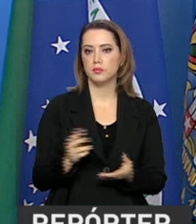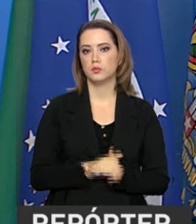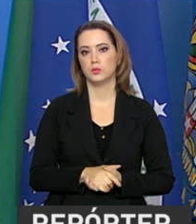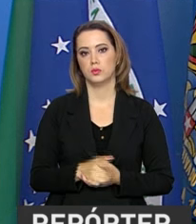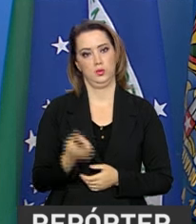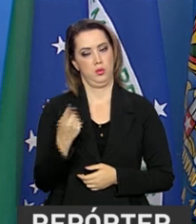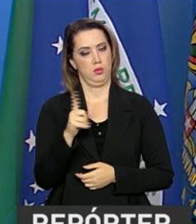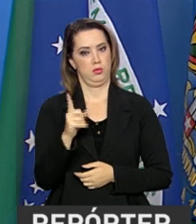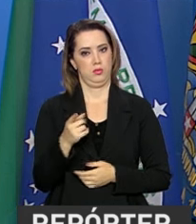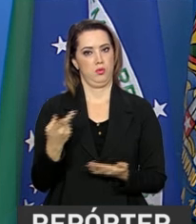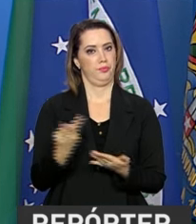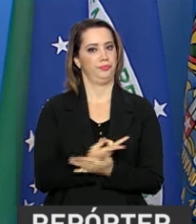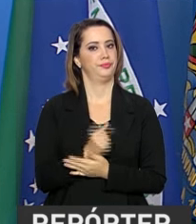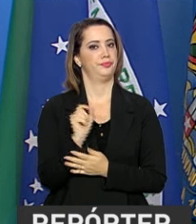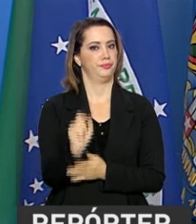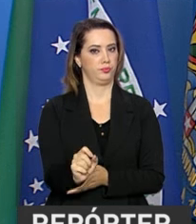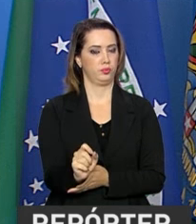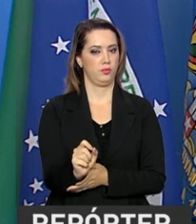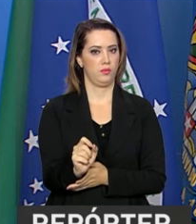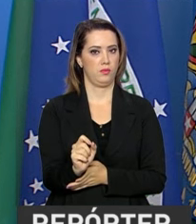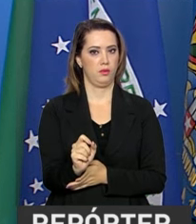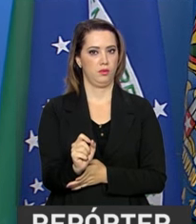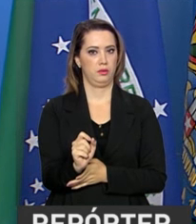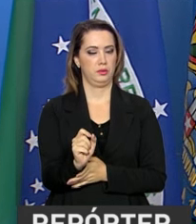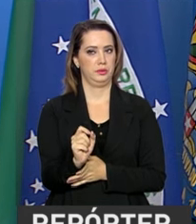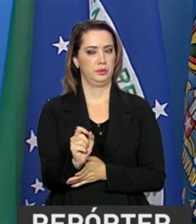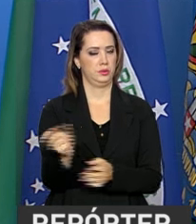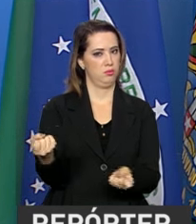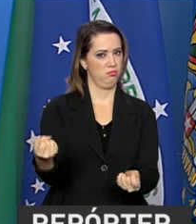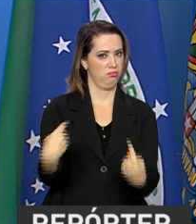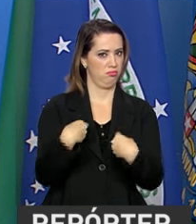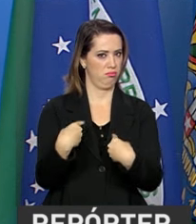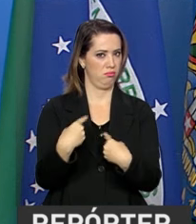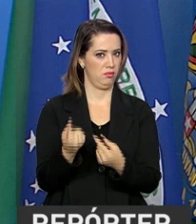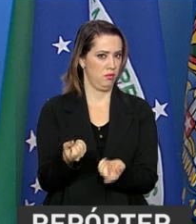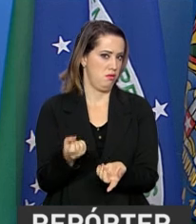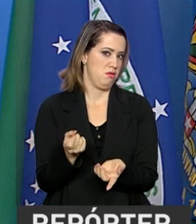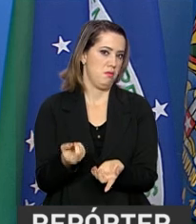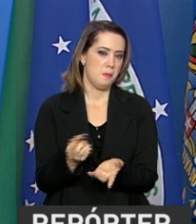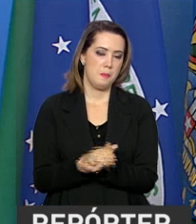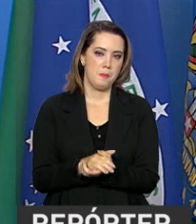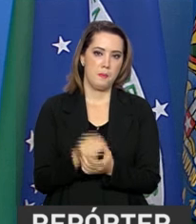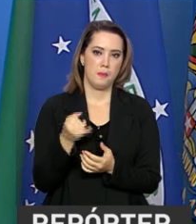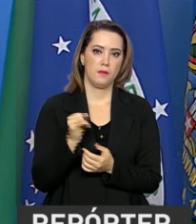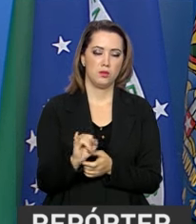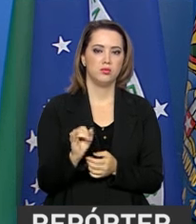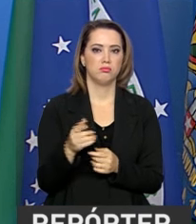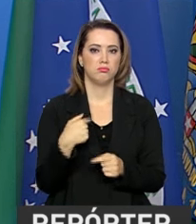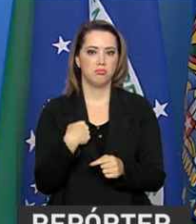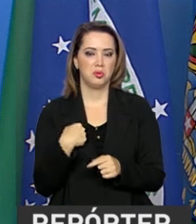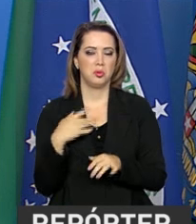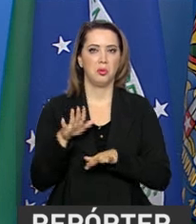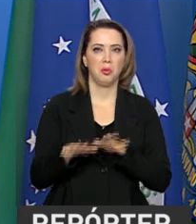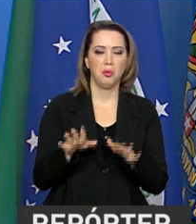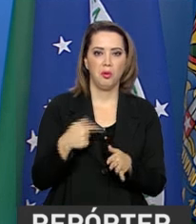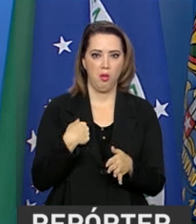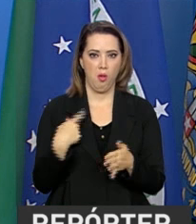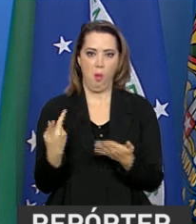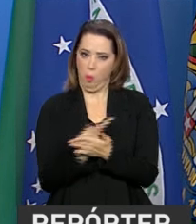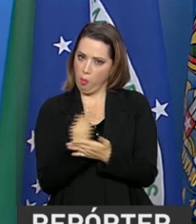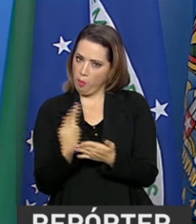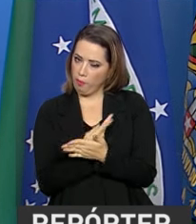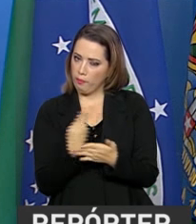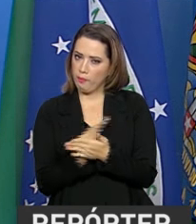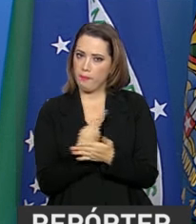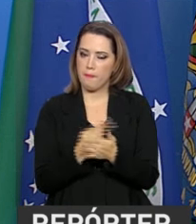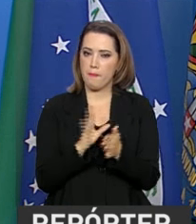não deixar a afirmação de que eventualmente eu pratique